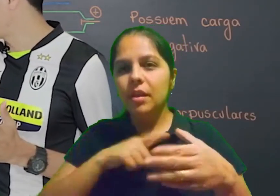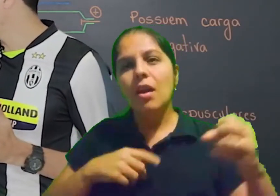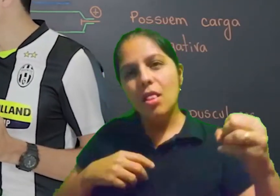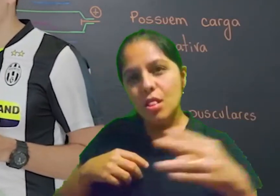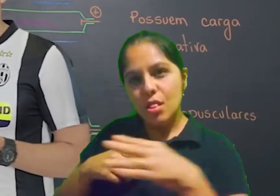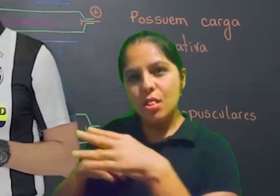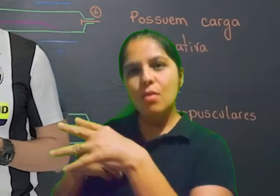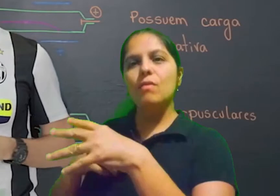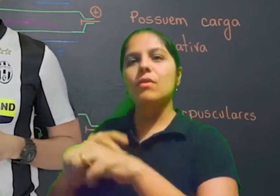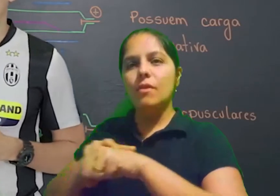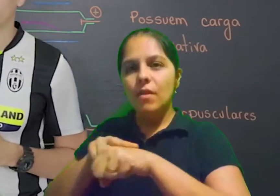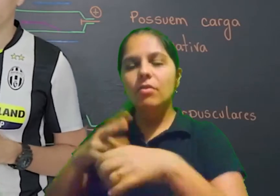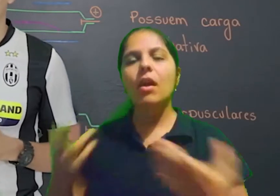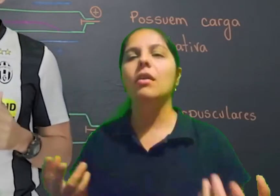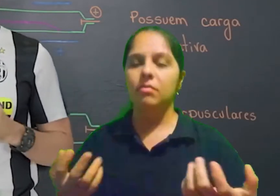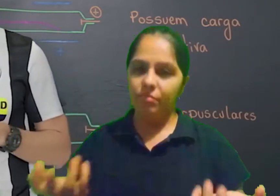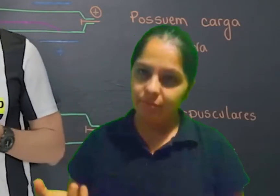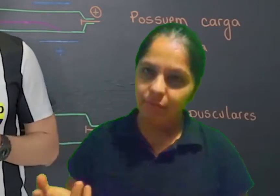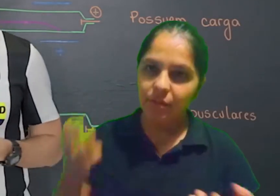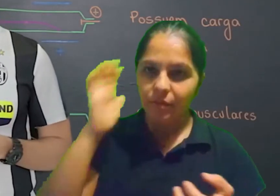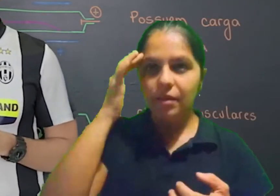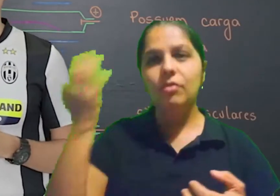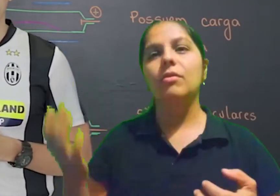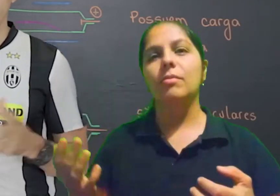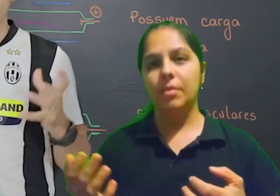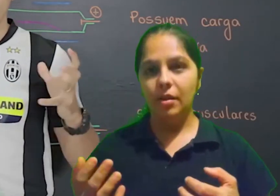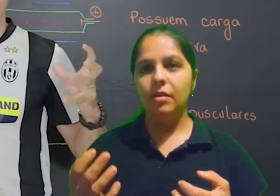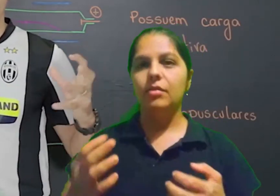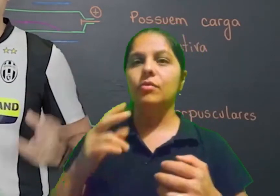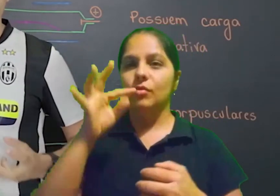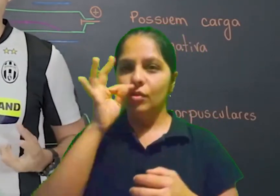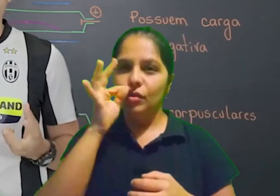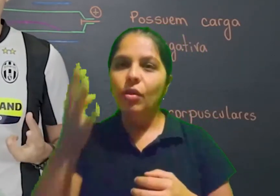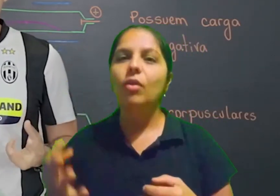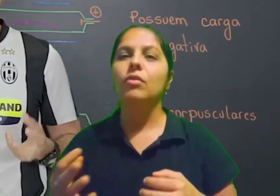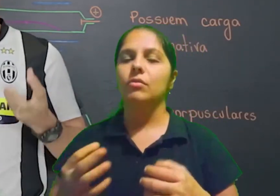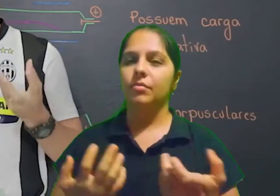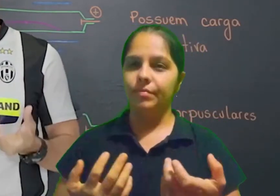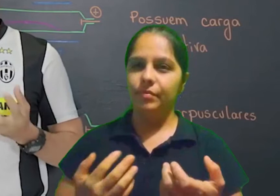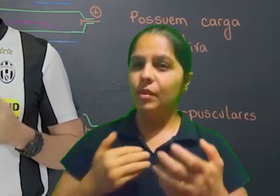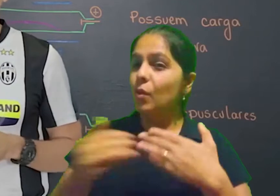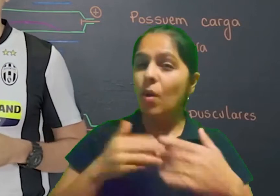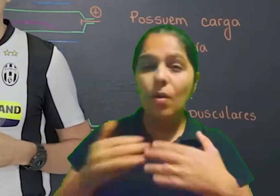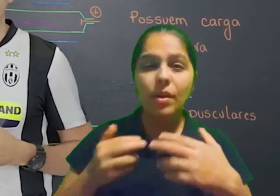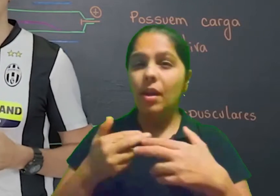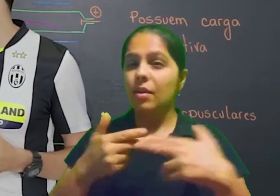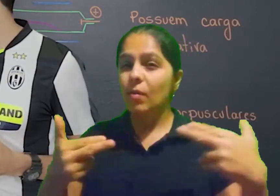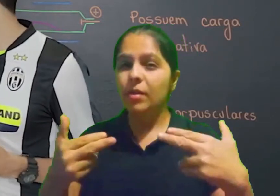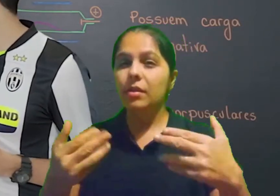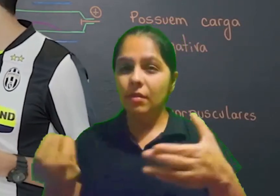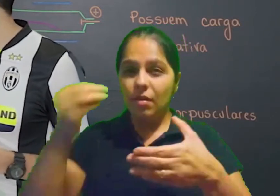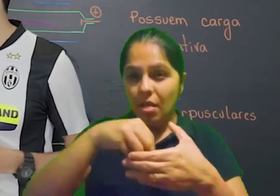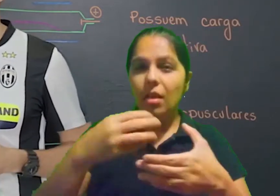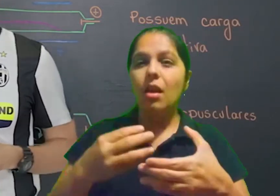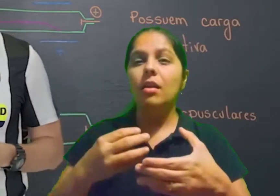Primeira conclusão aqui, ó, de Thomson, a partir da ampola de Crookes. Qualquer material forma os raios que